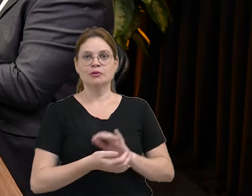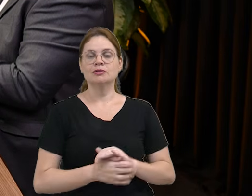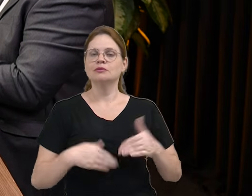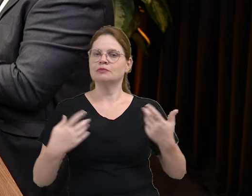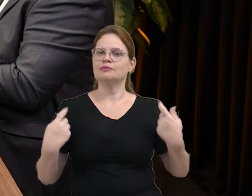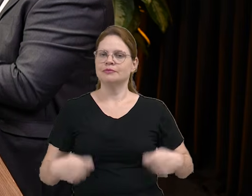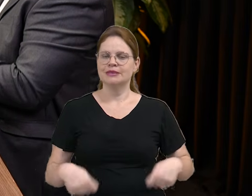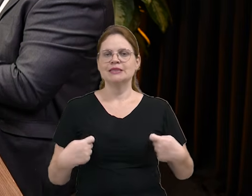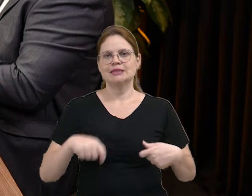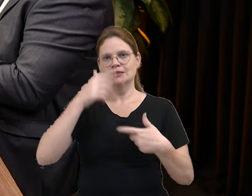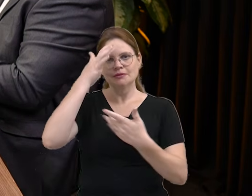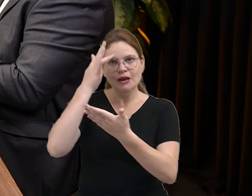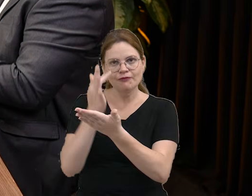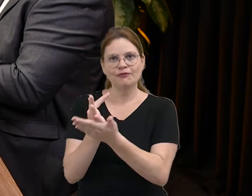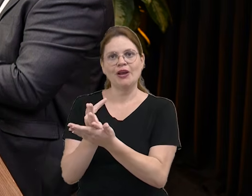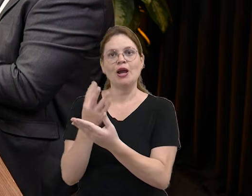fé